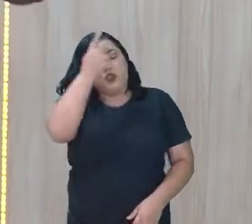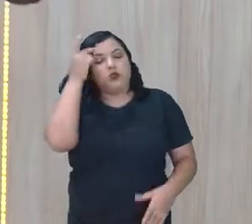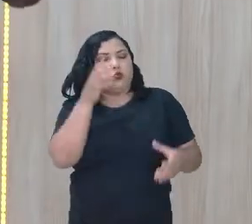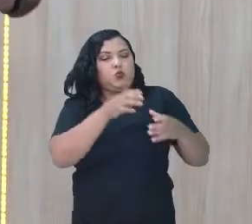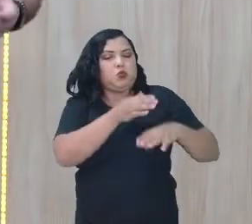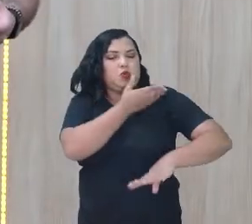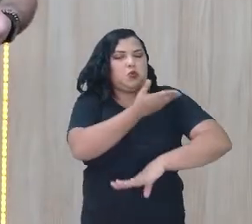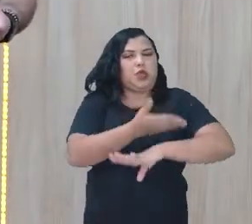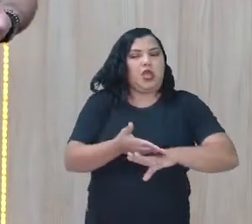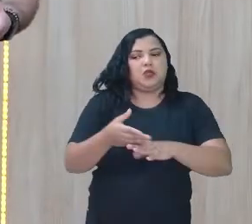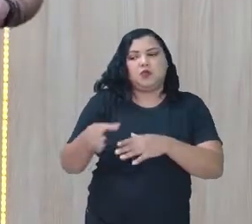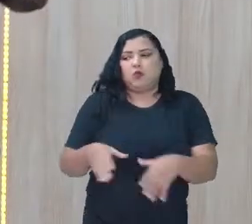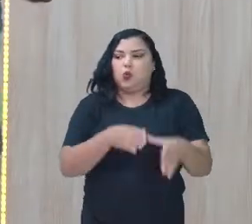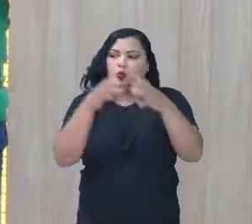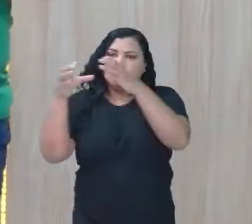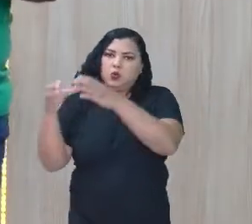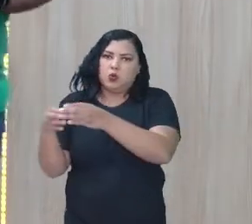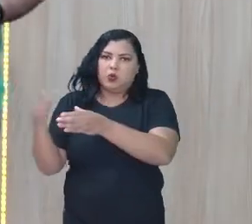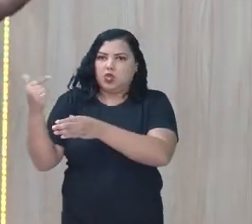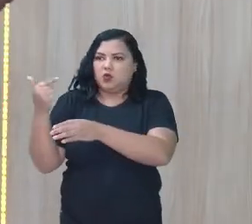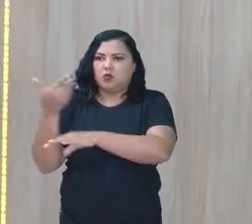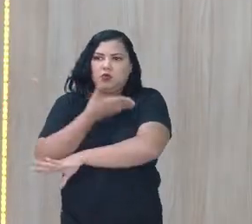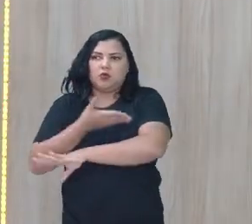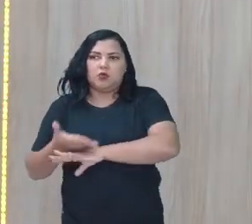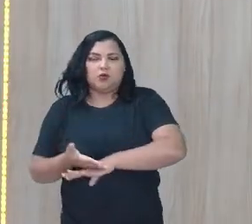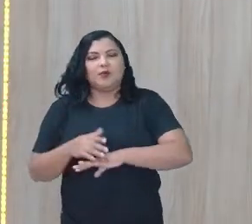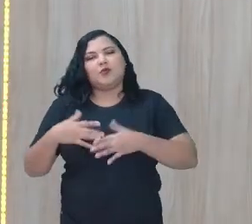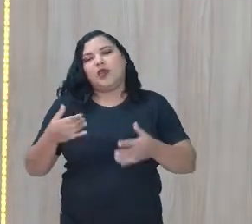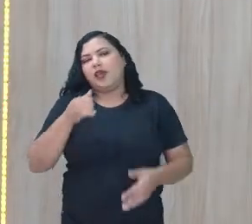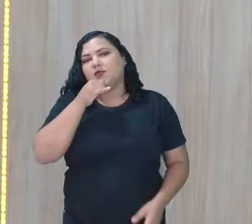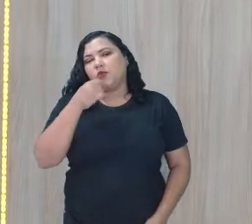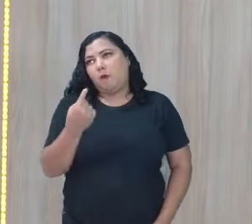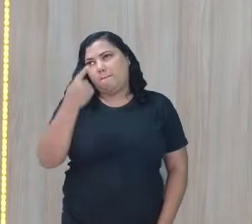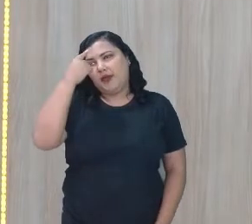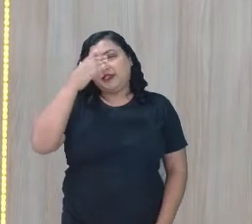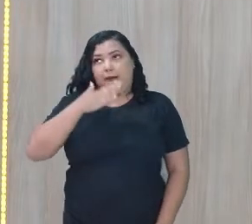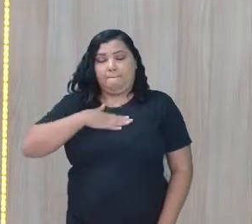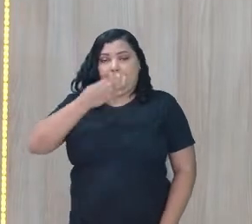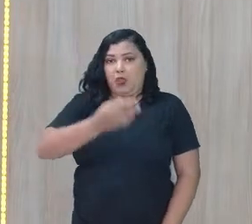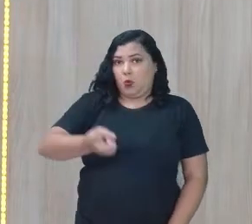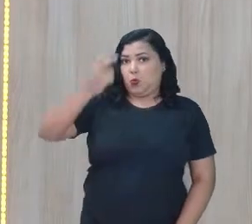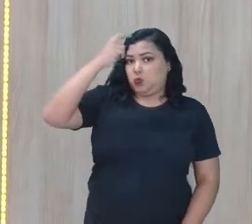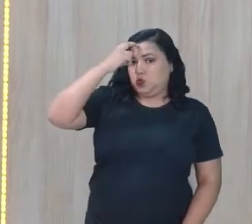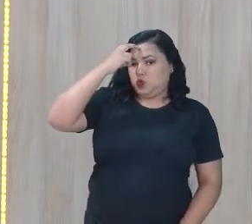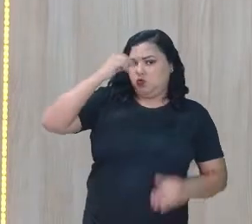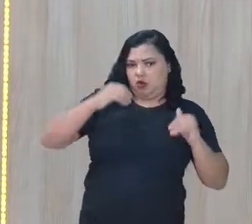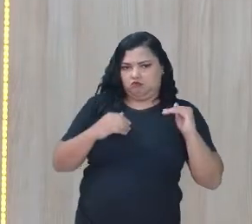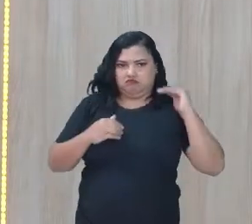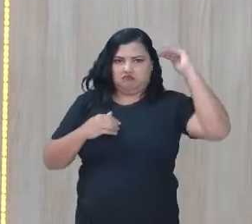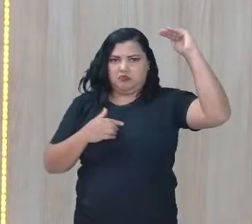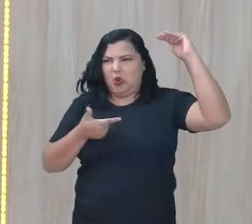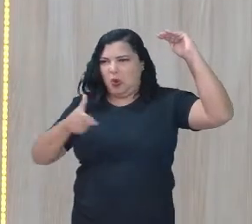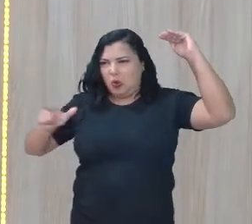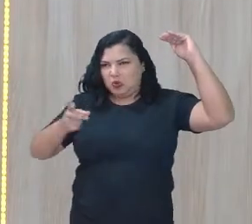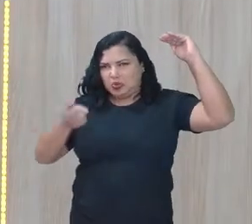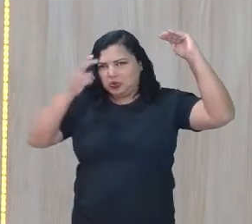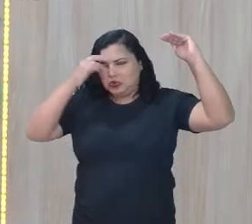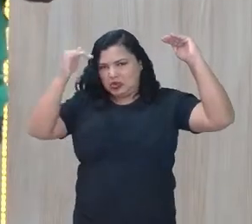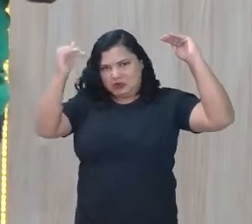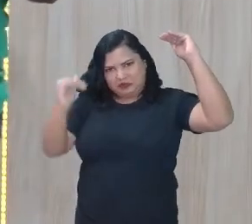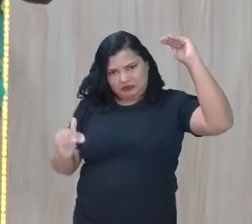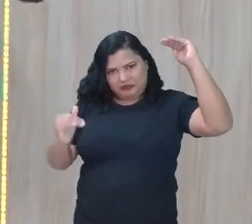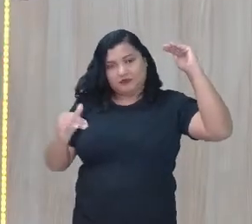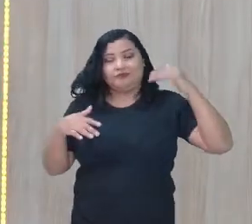Eu considero, né, que a minha cultura, certo, ela é superior à cultura de outro. Então, dentro